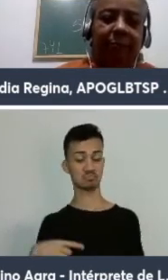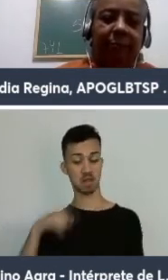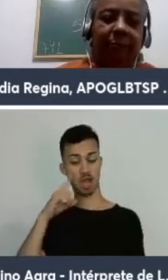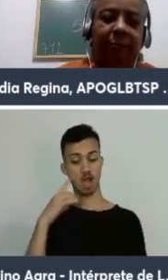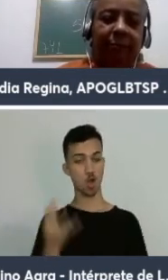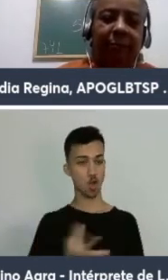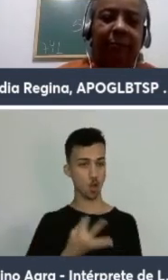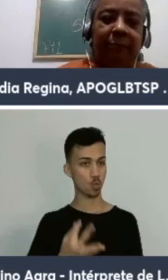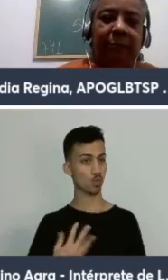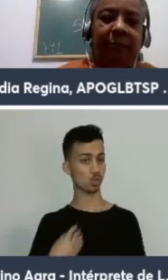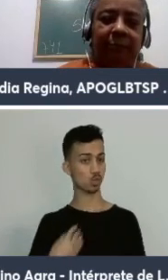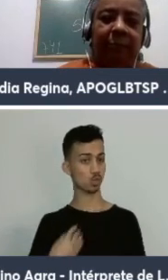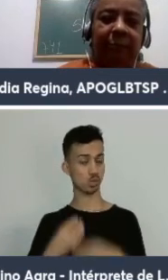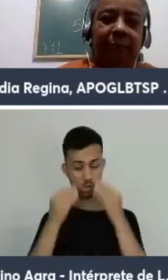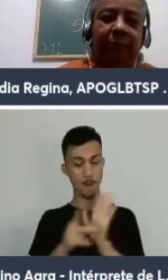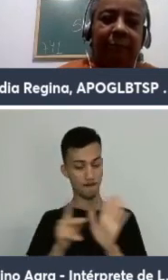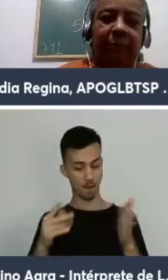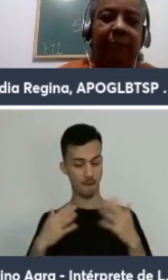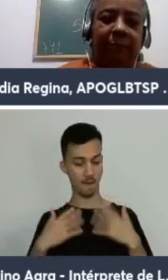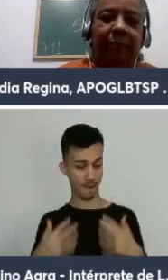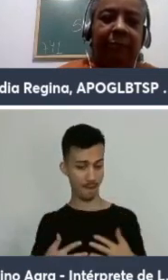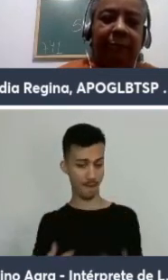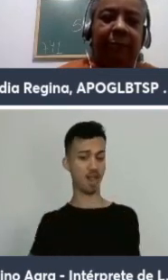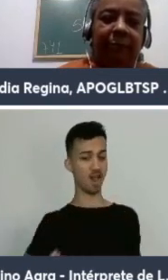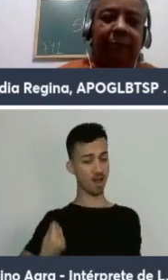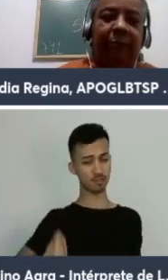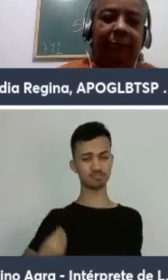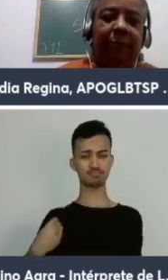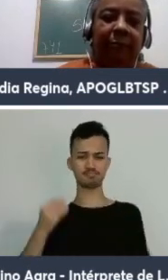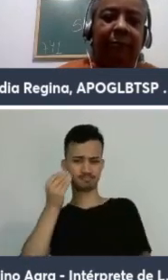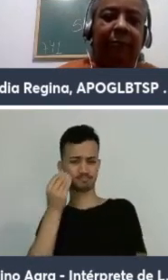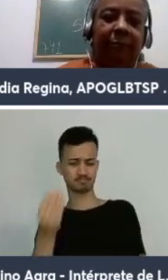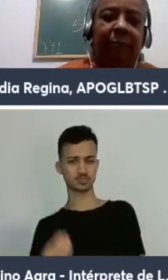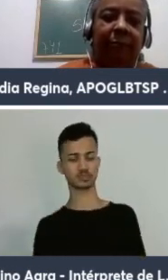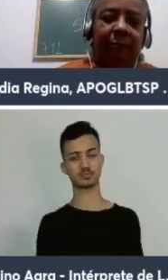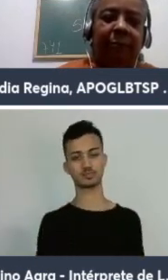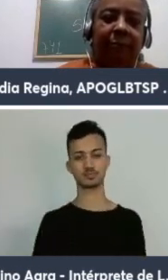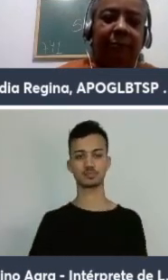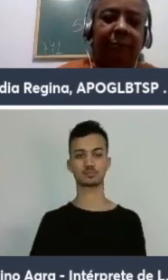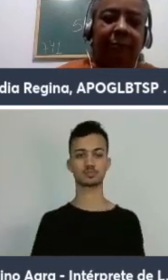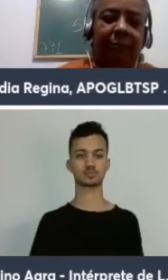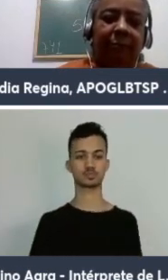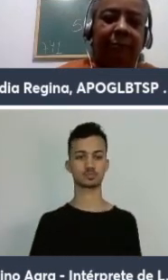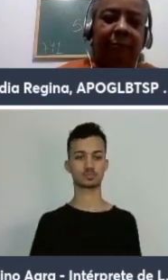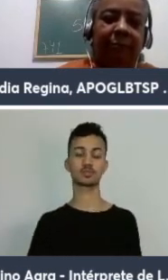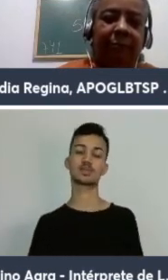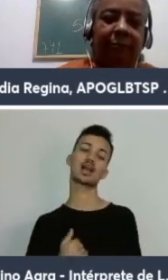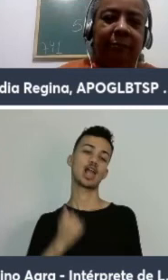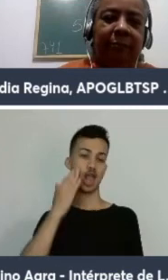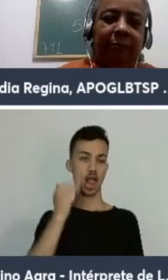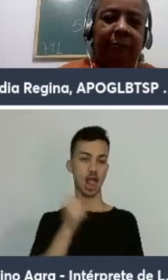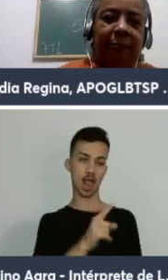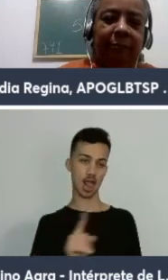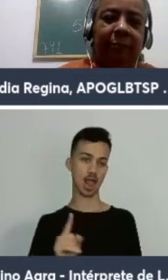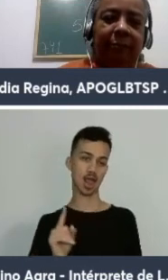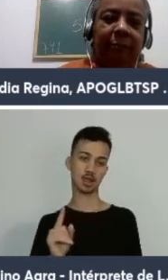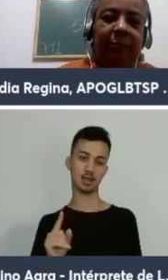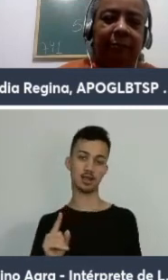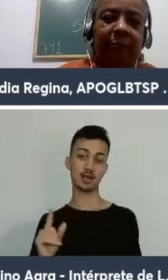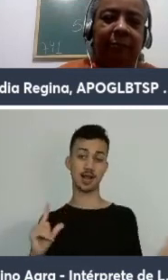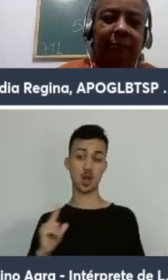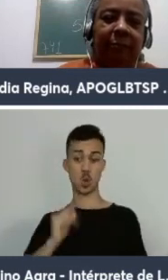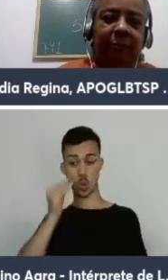da tua própria postura de vida, né? Enfim, sem que necessariamente você esteja